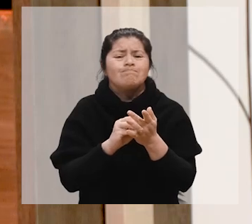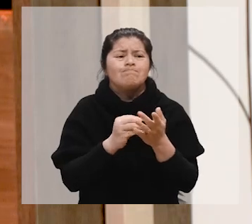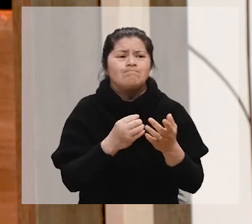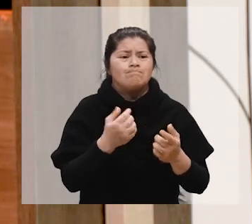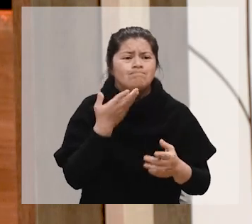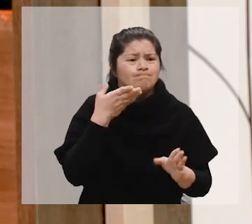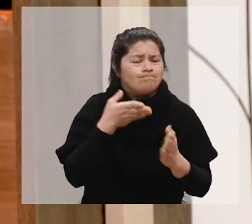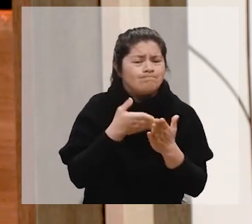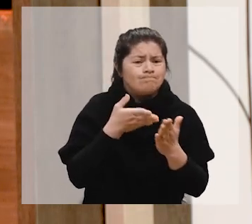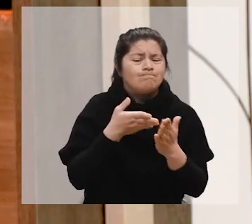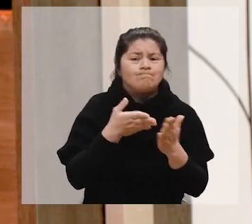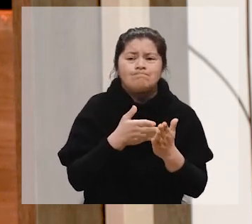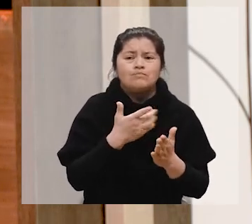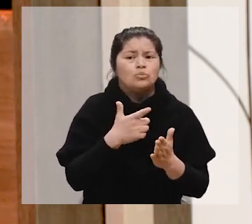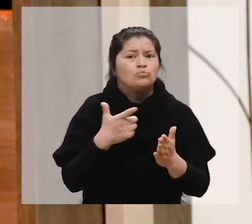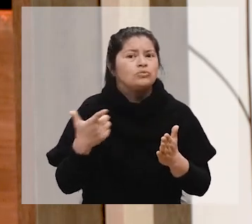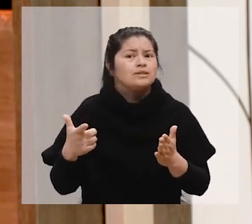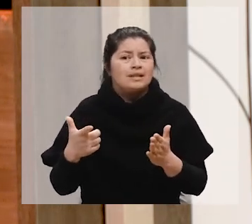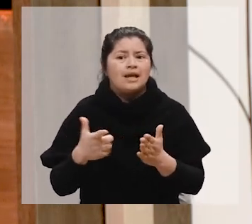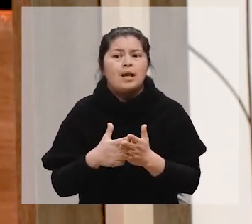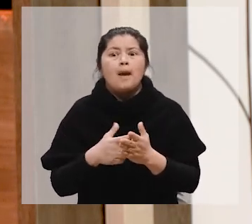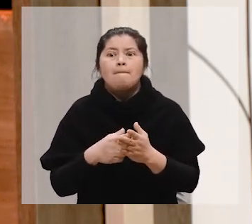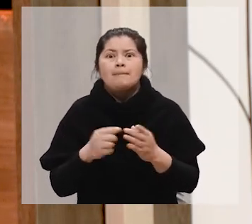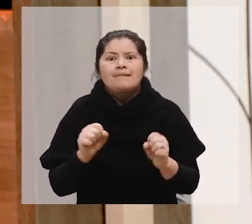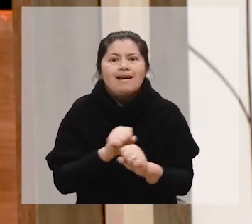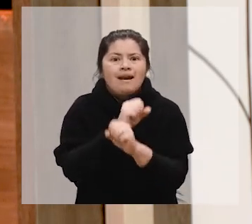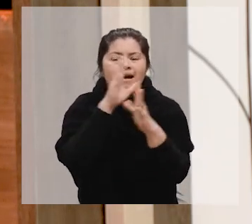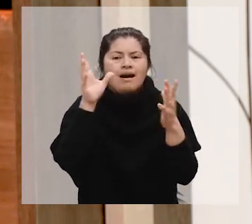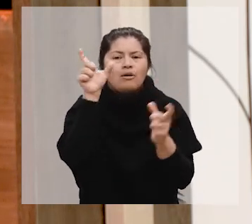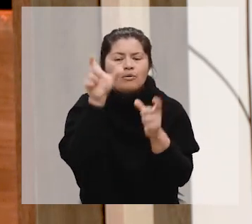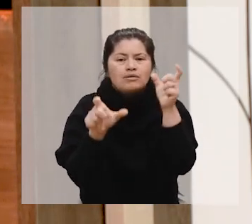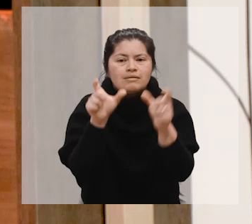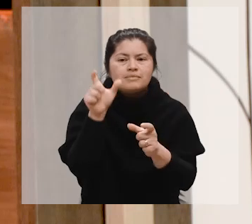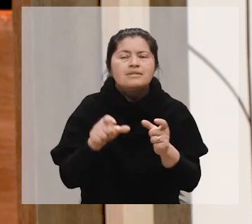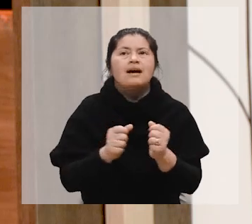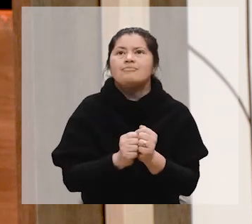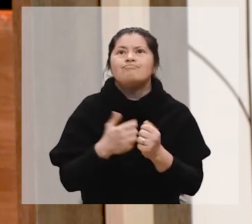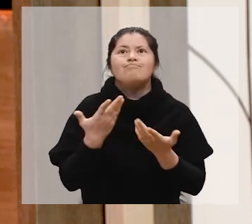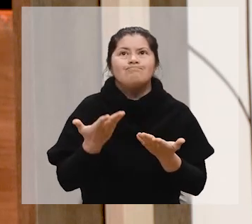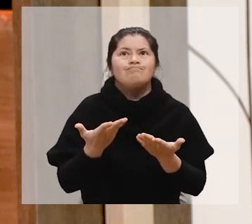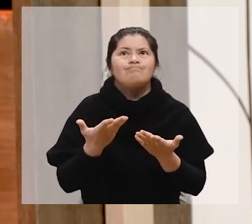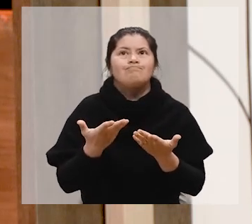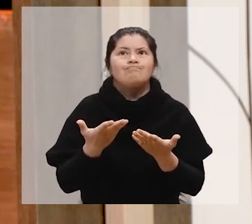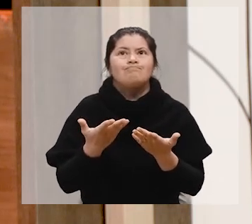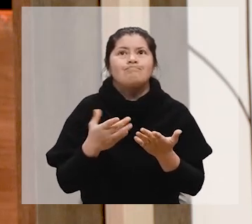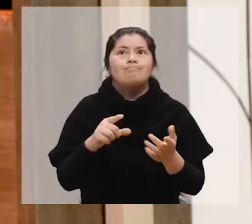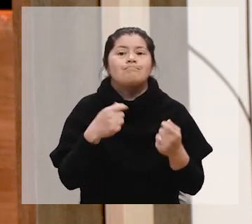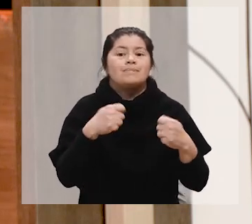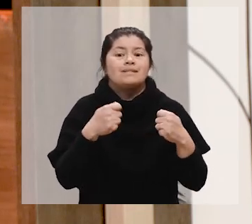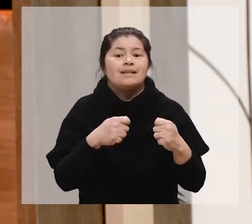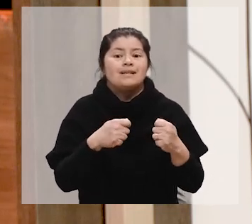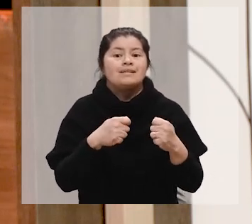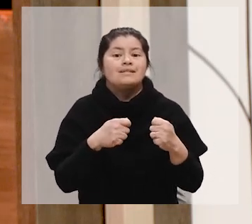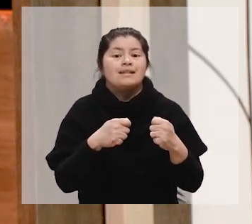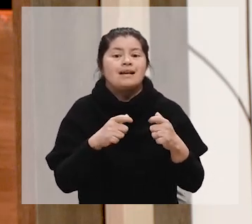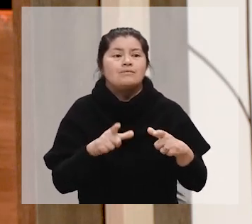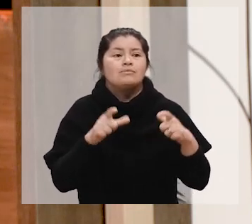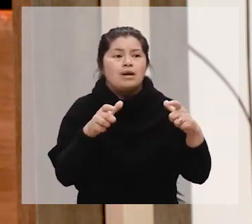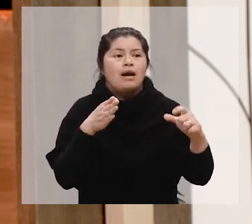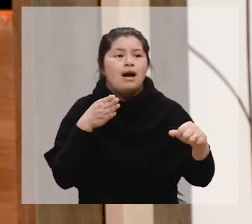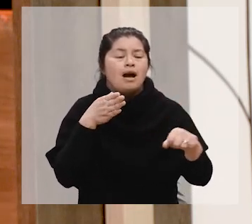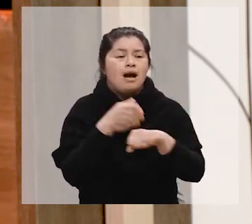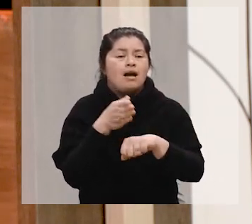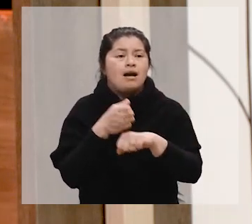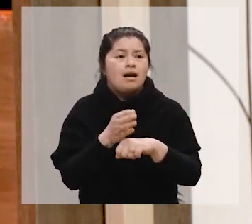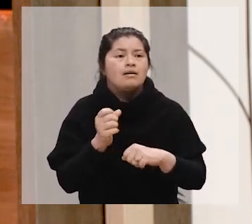muita resistência para a gente falar sobre isso. E enquanto isso não tiver muito claro, os abusadores vão estar aí, né,